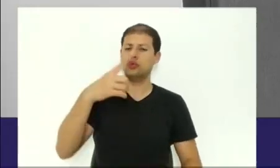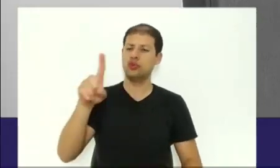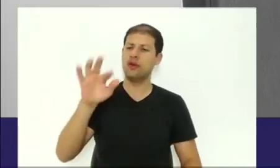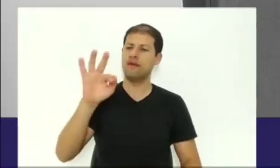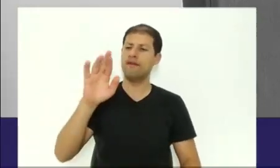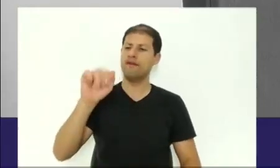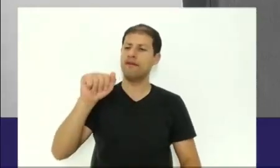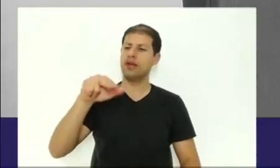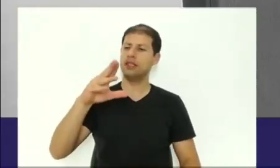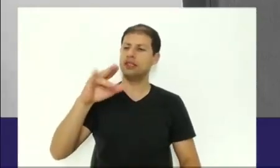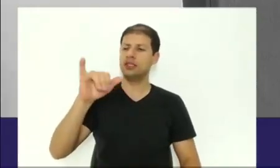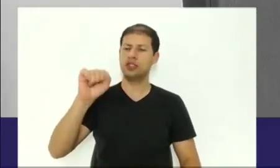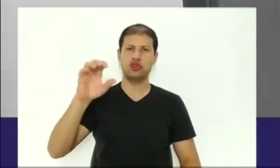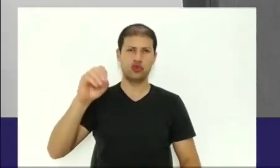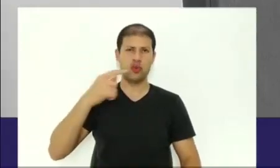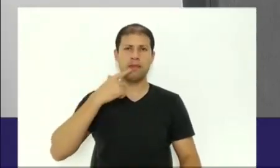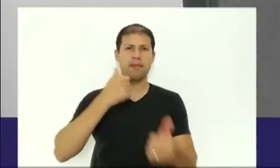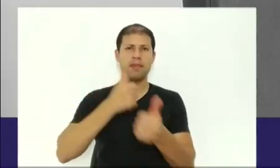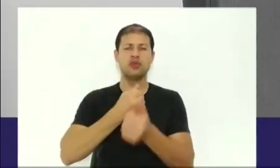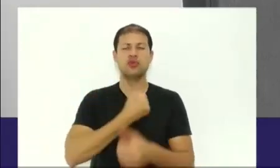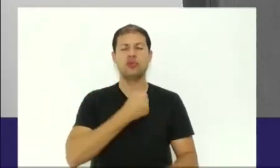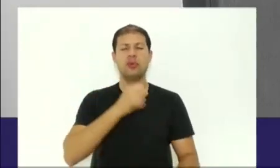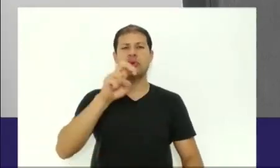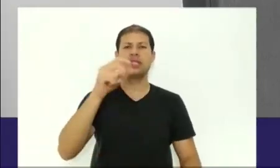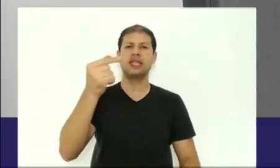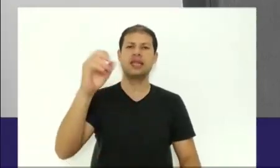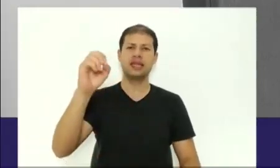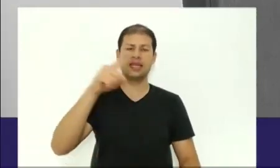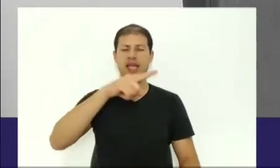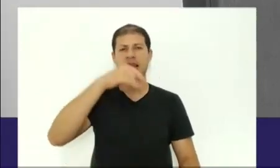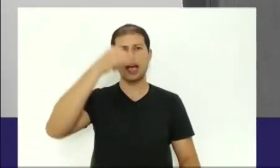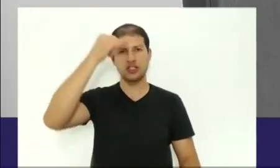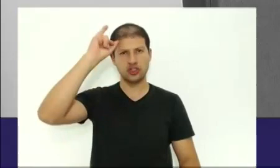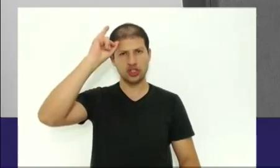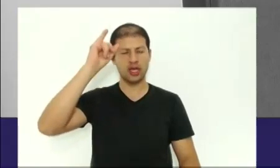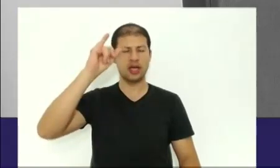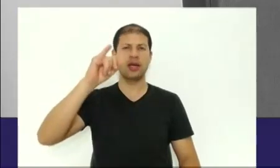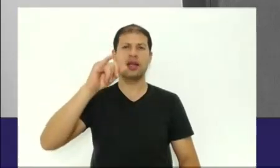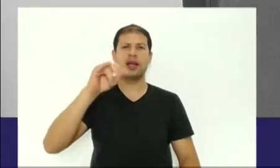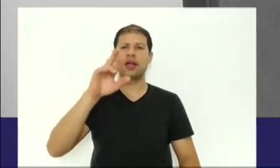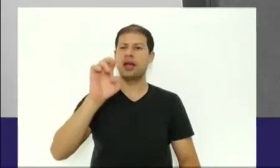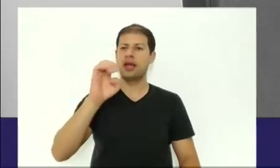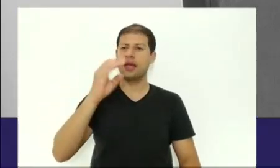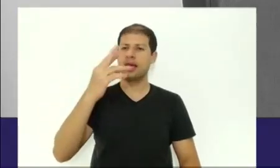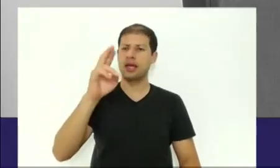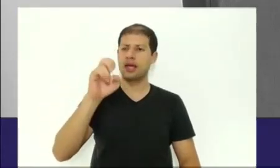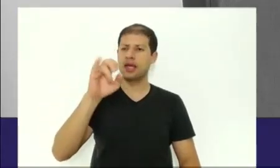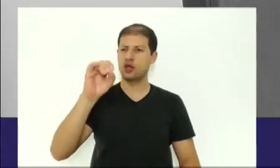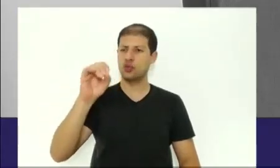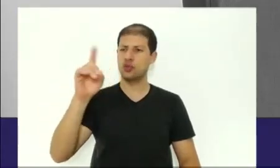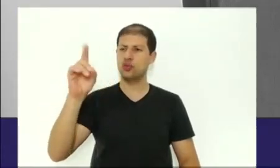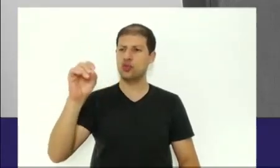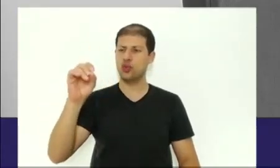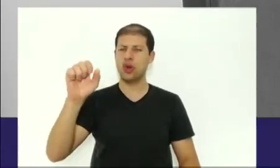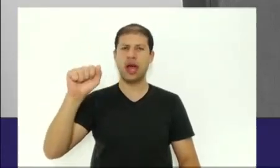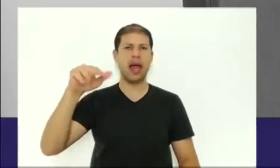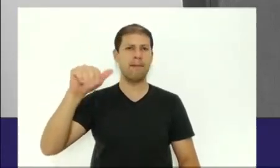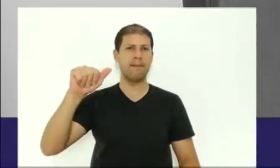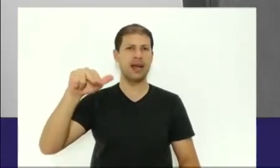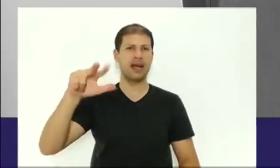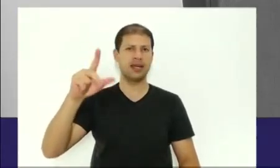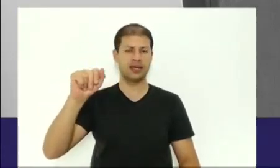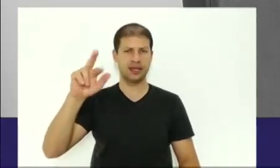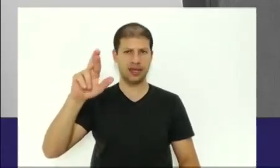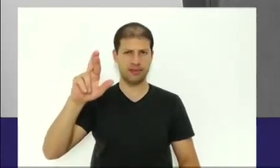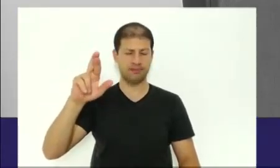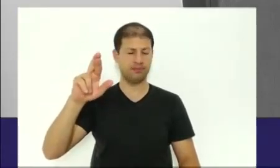número 570, na Chácara Recreio do Havaí. Número 78, de autoria do vereador